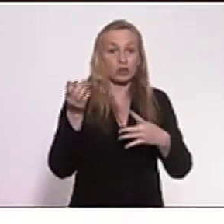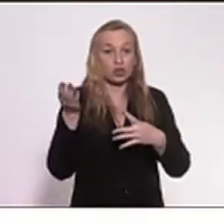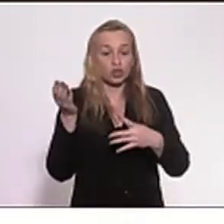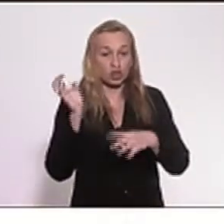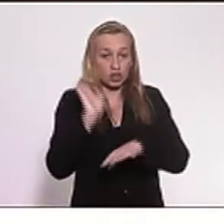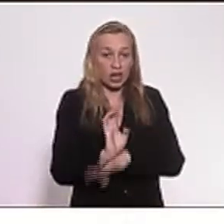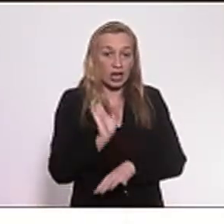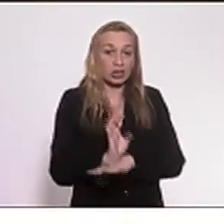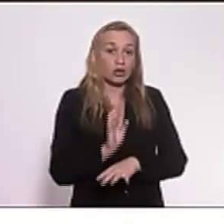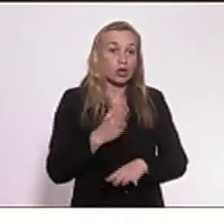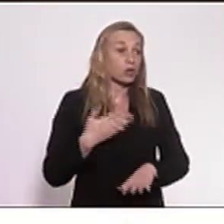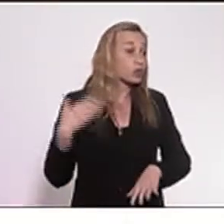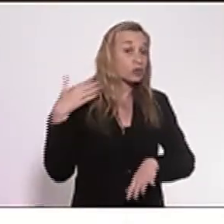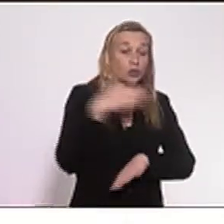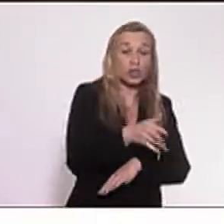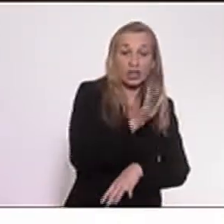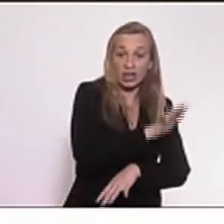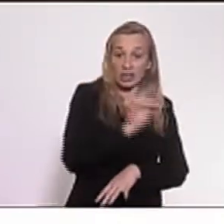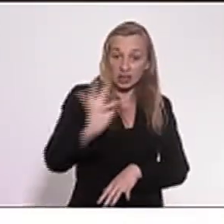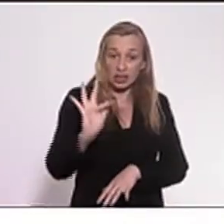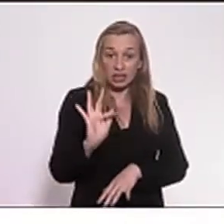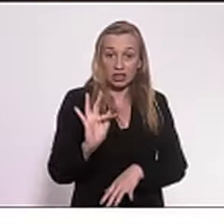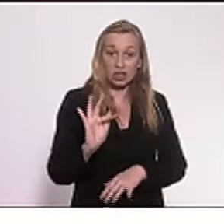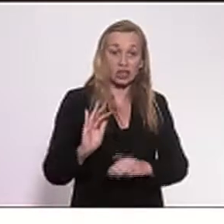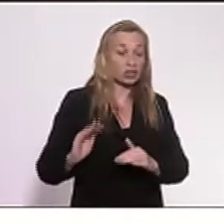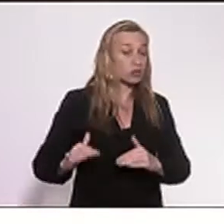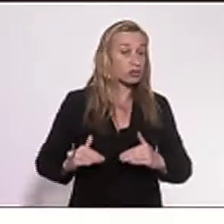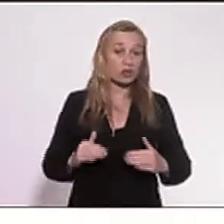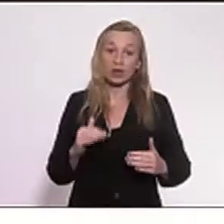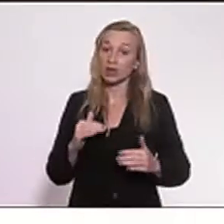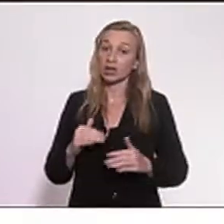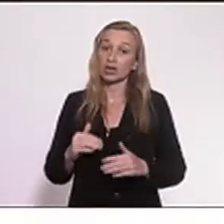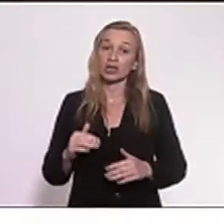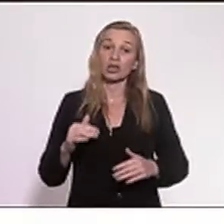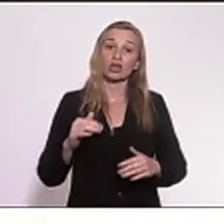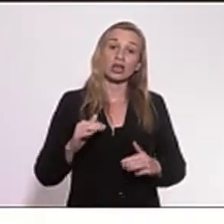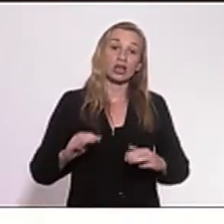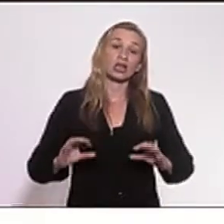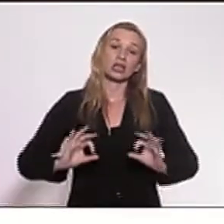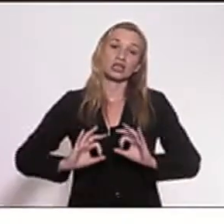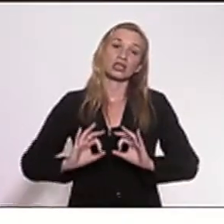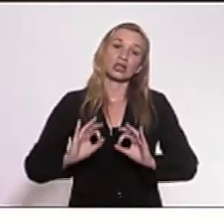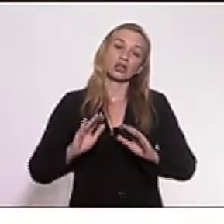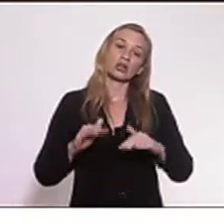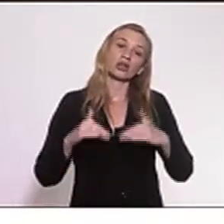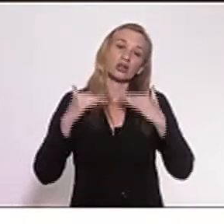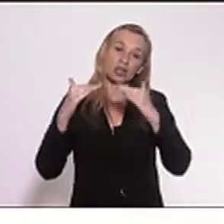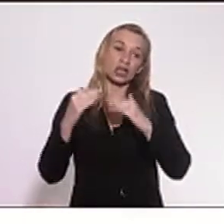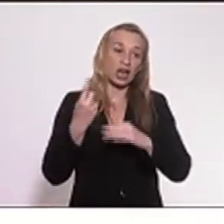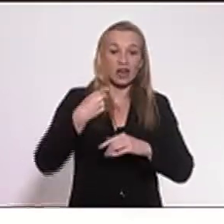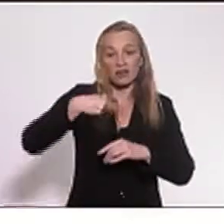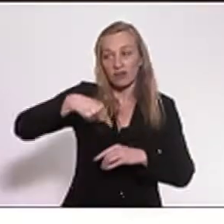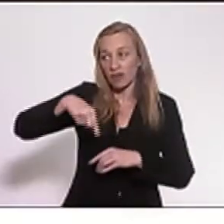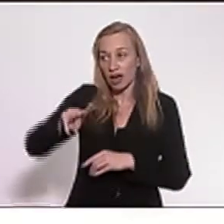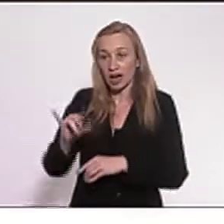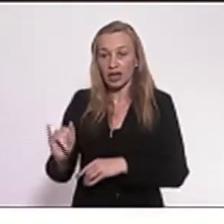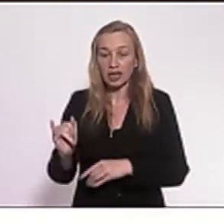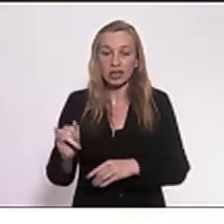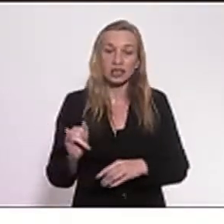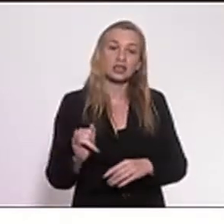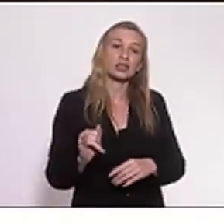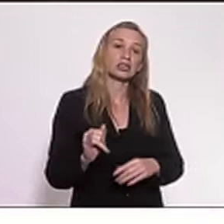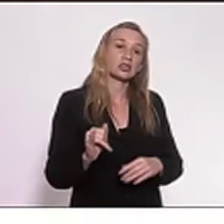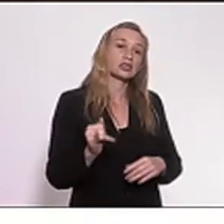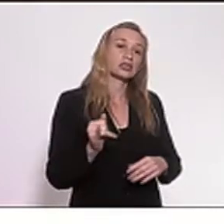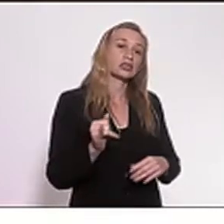receita entra, ela já entra como uma receita extraordinária. Ao invés de ir para o cofre do Estado, vai para o cofre do Rio Previdência para ajudar o